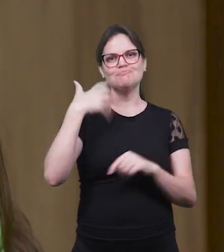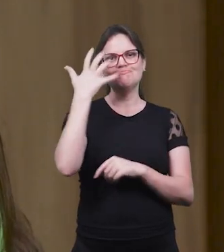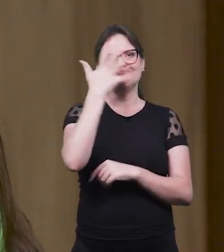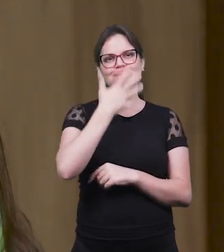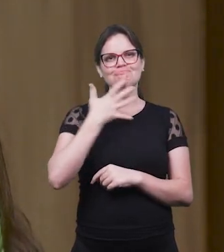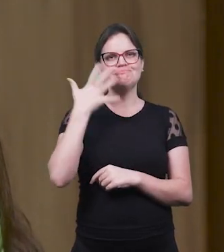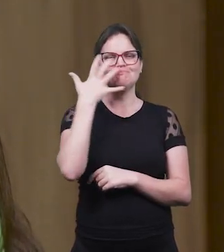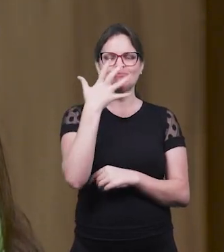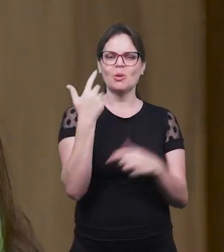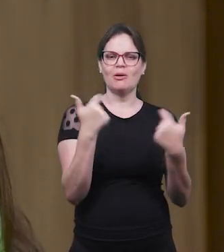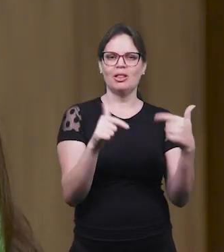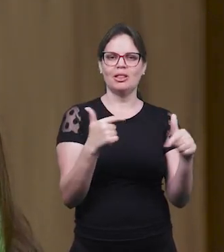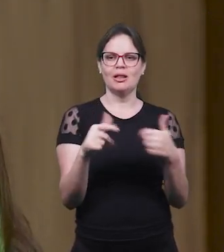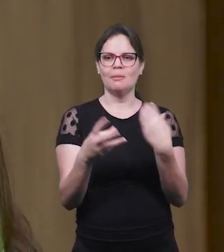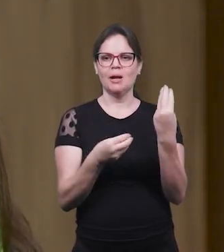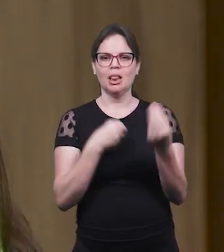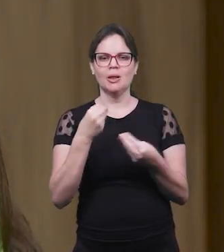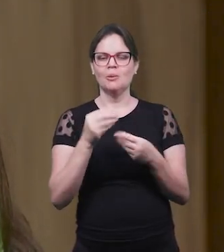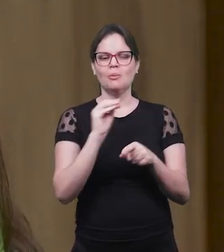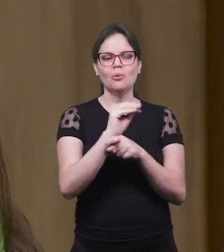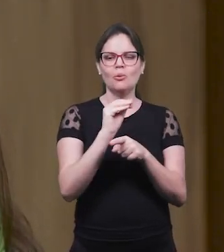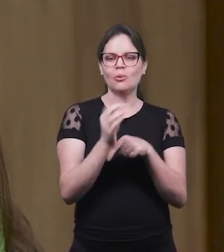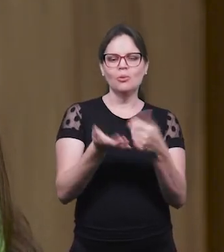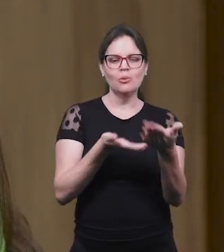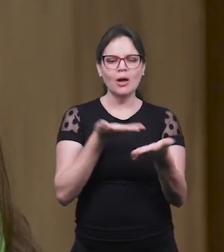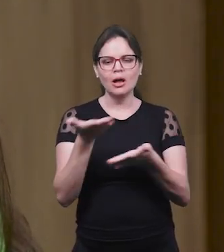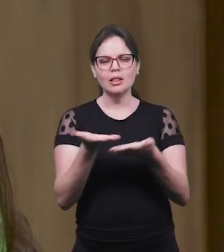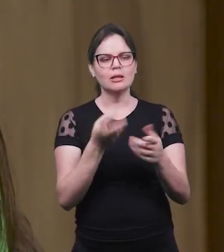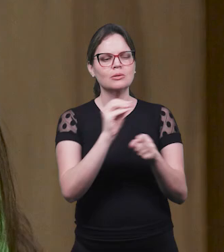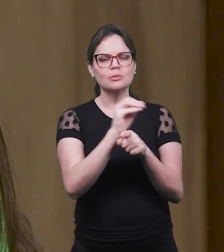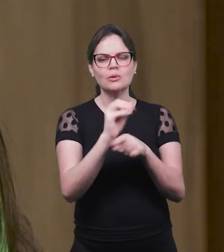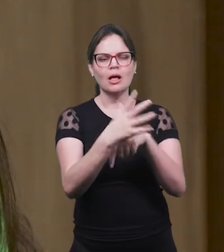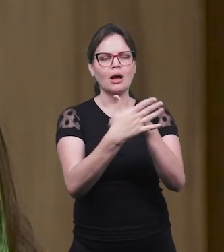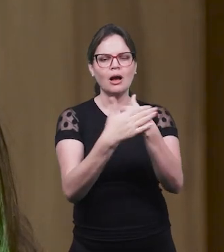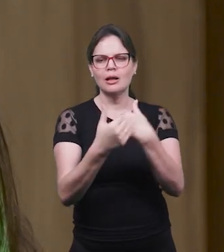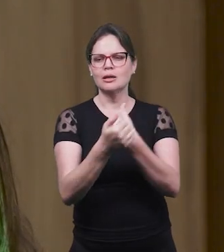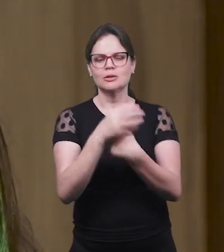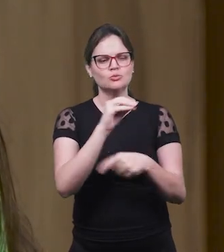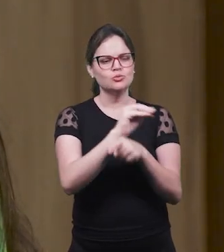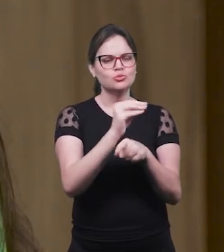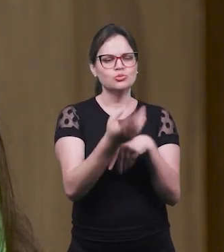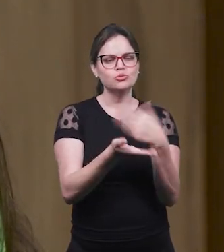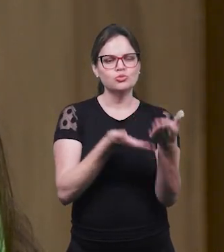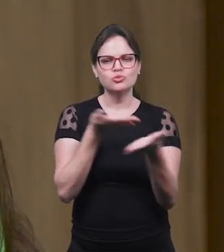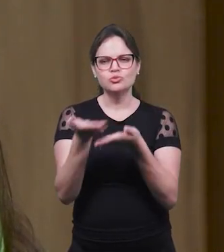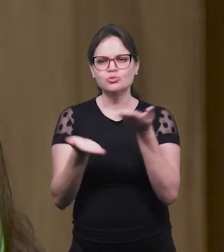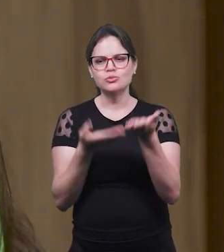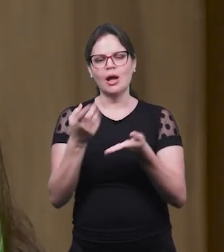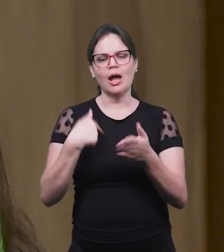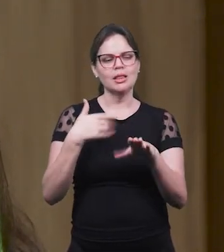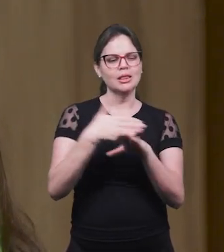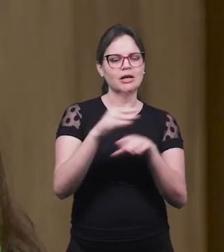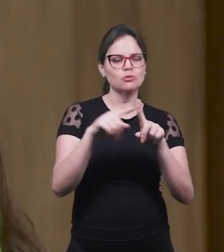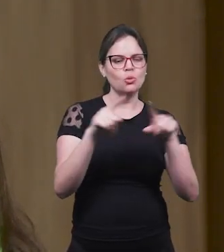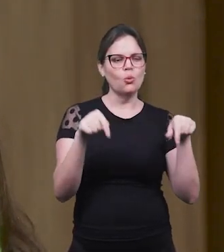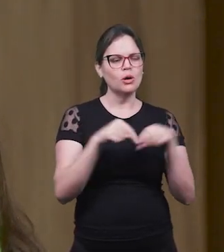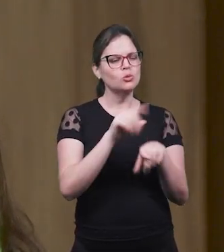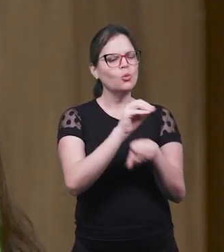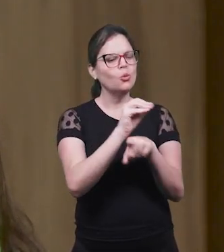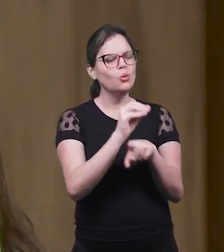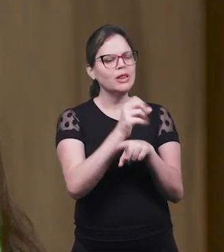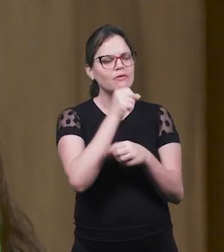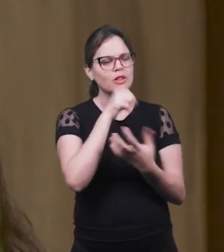sabe, com o trabalho da enfermagem, com o cuidado, com o zelo, o carinho que muitas entravam ali naquele quarto.